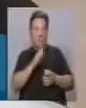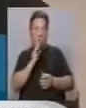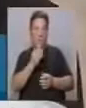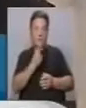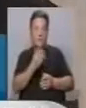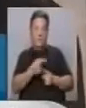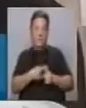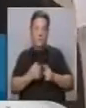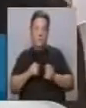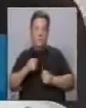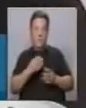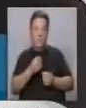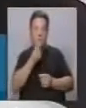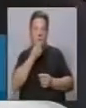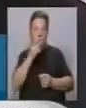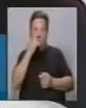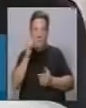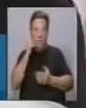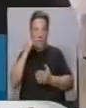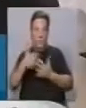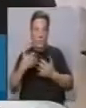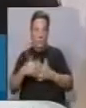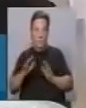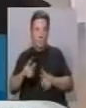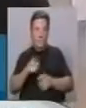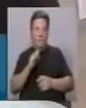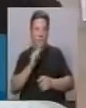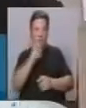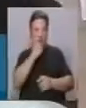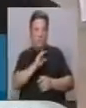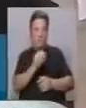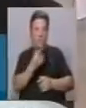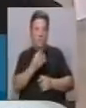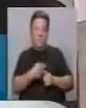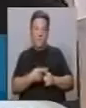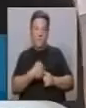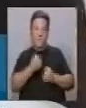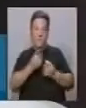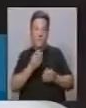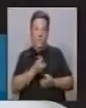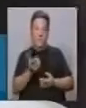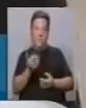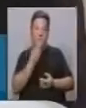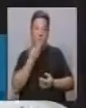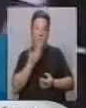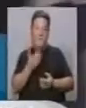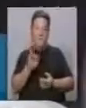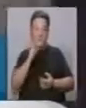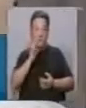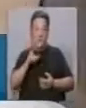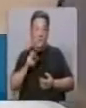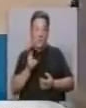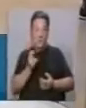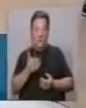imensa dinâmica. É bom que ninguém tenha dúvida disso. A gente nova tem imensa dinâmica. Ninguém duvida. Muito obrigada, Sr. Reitor.